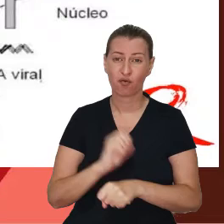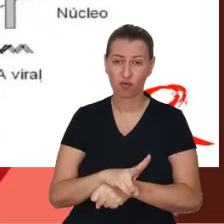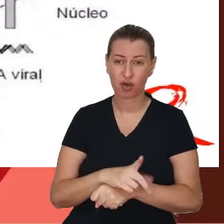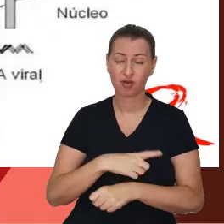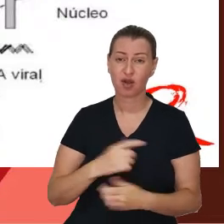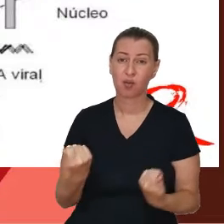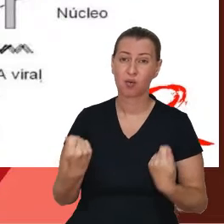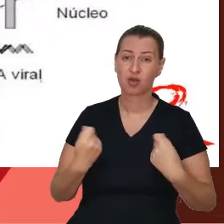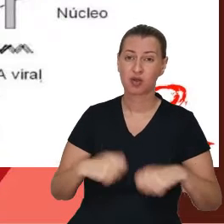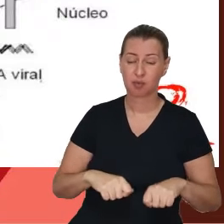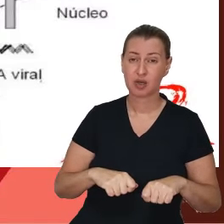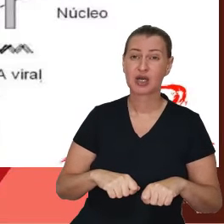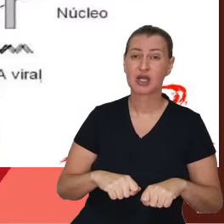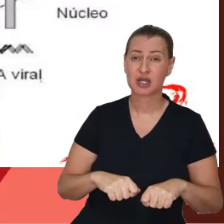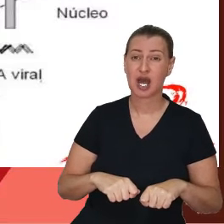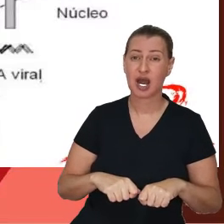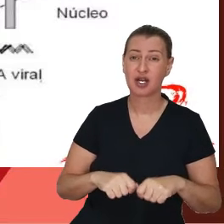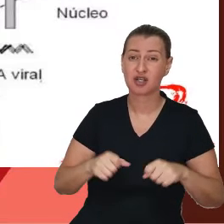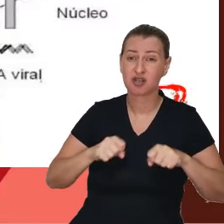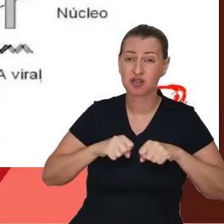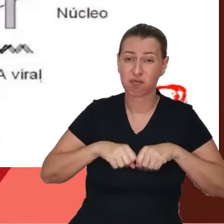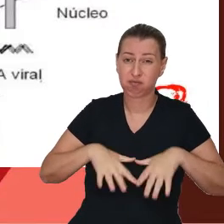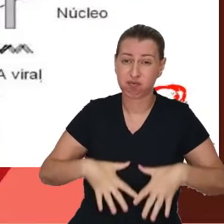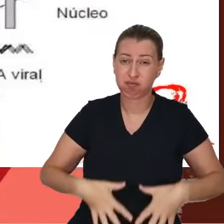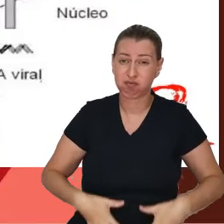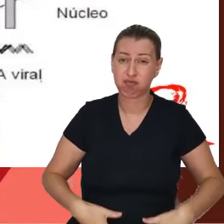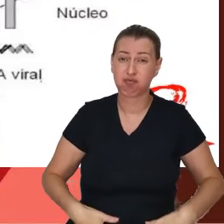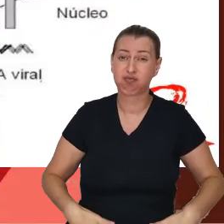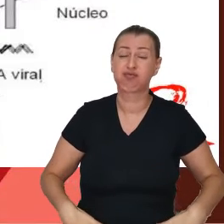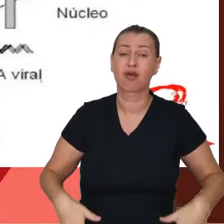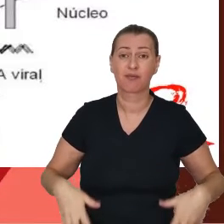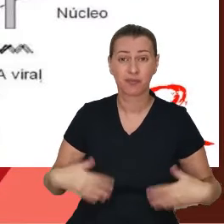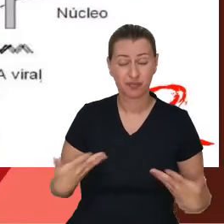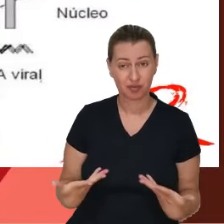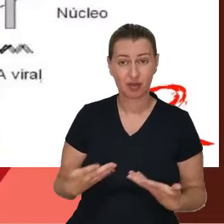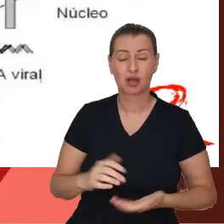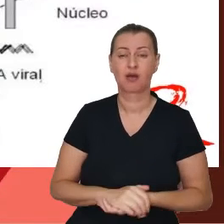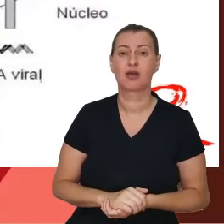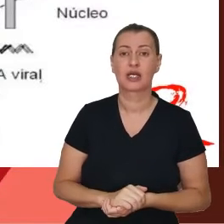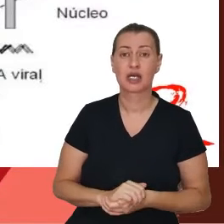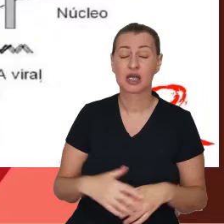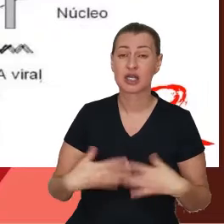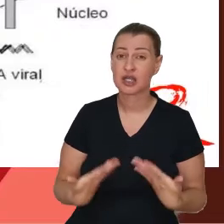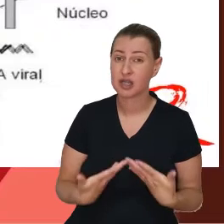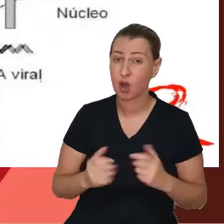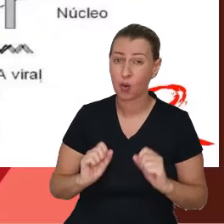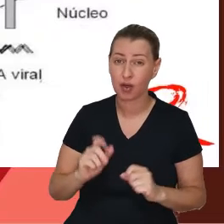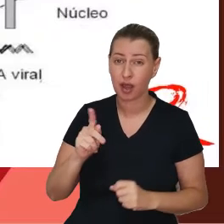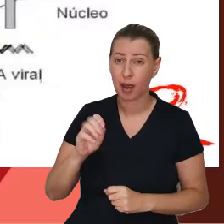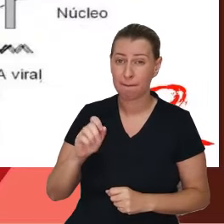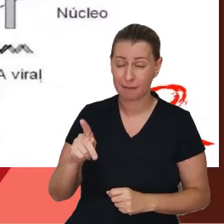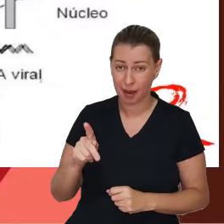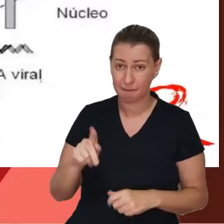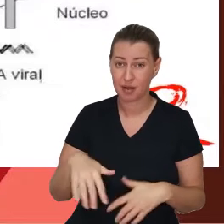de infecção e se multiplique pelo corpo, né? Então, a PEP,